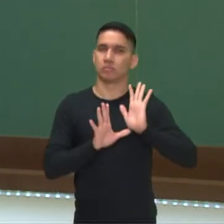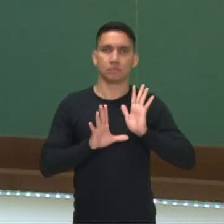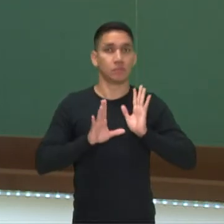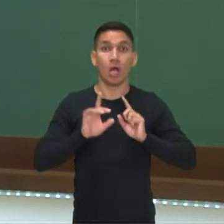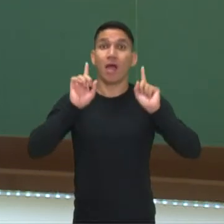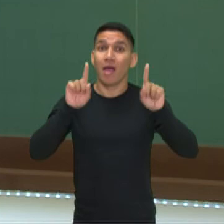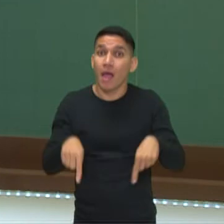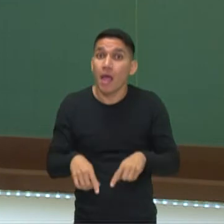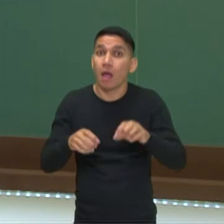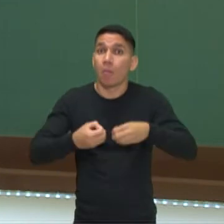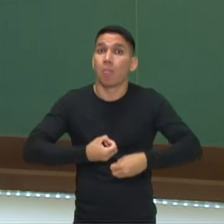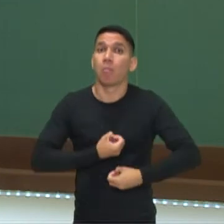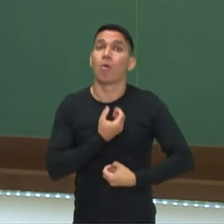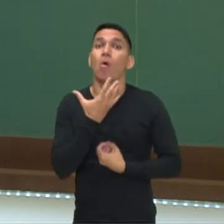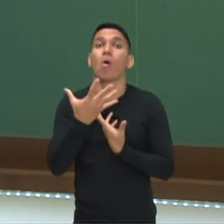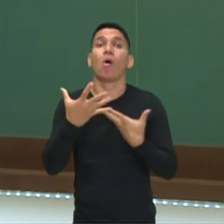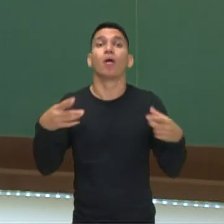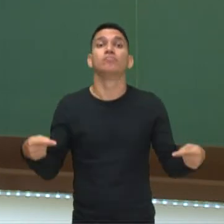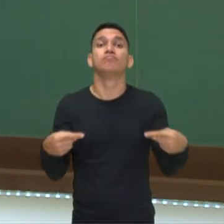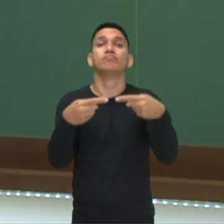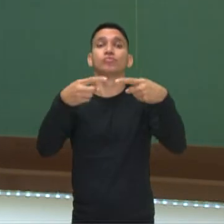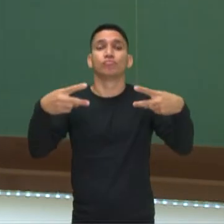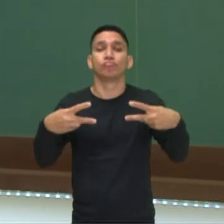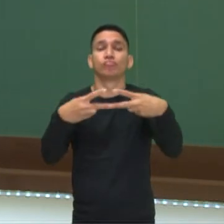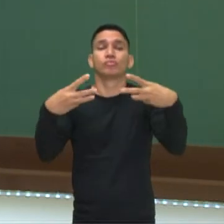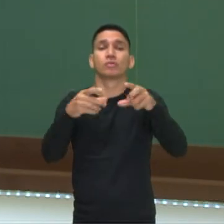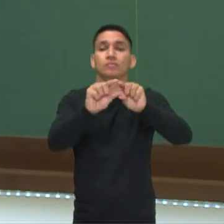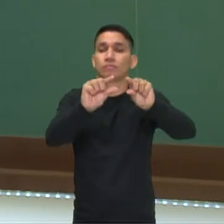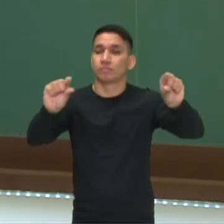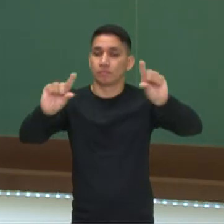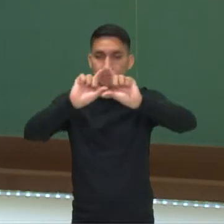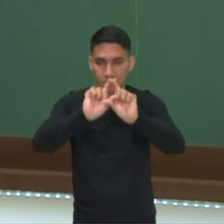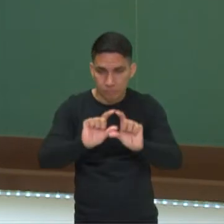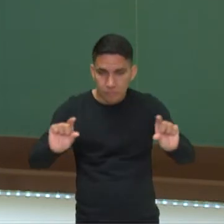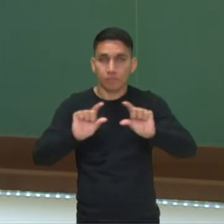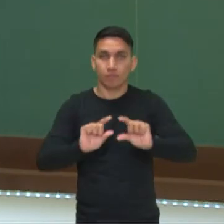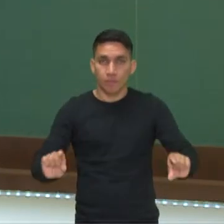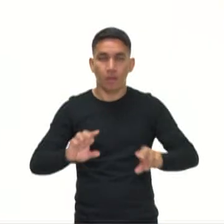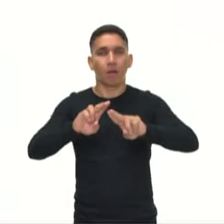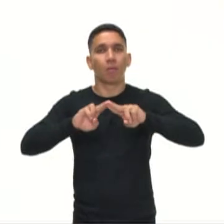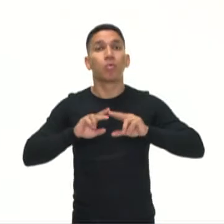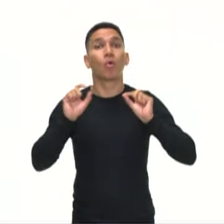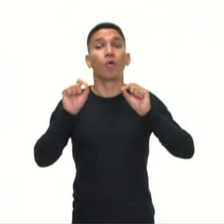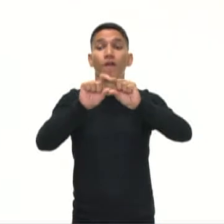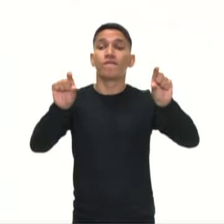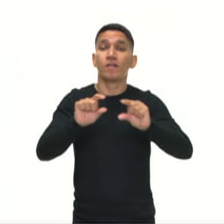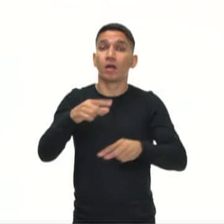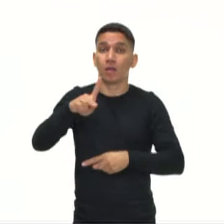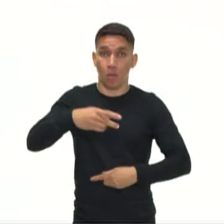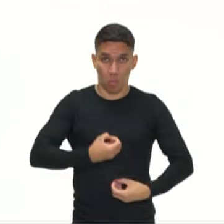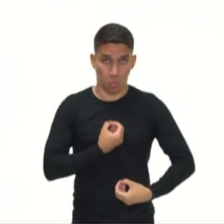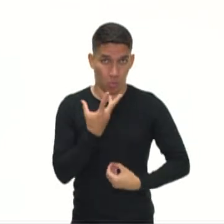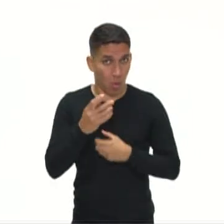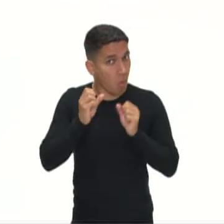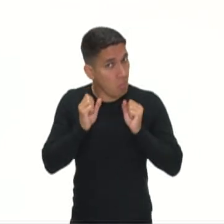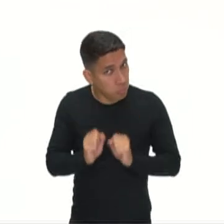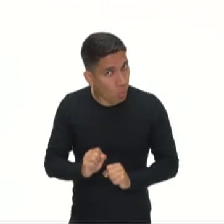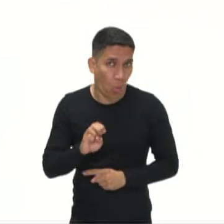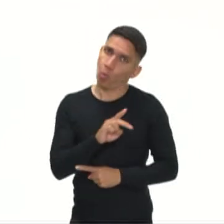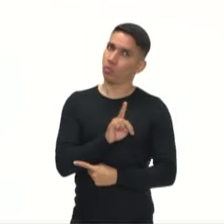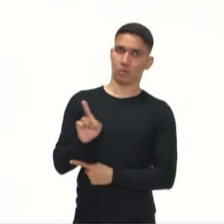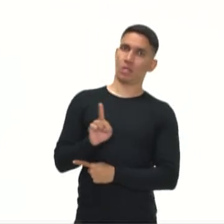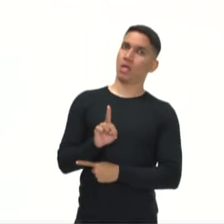escrever um poema, ou seja, em forma de versos. Vamos lá. Os versos do seu poema podem ou não